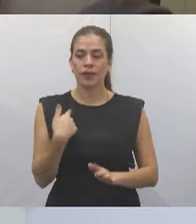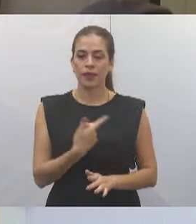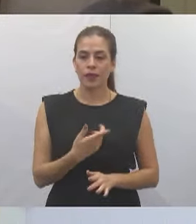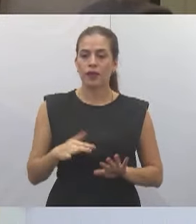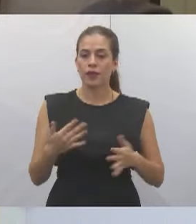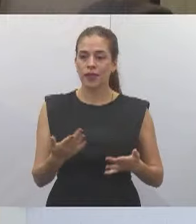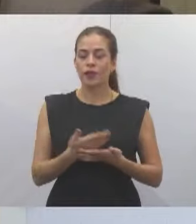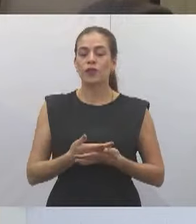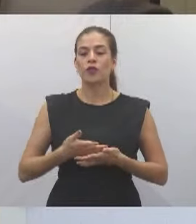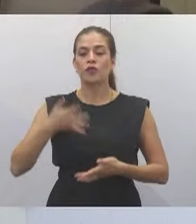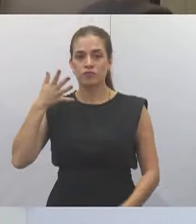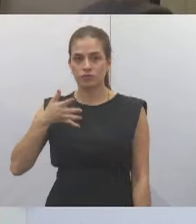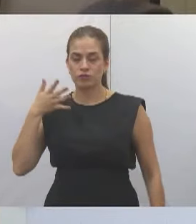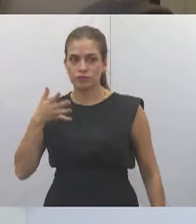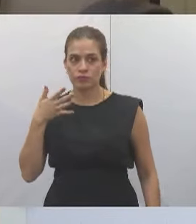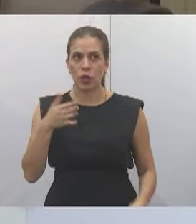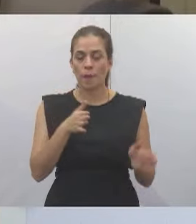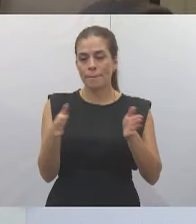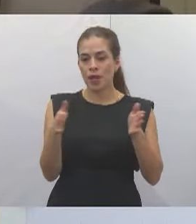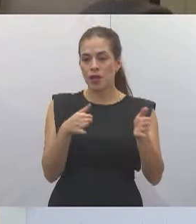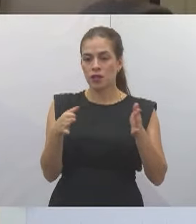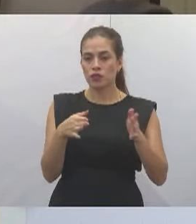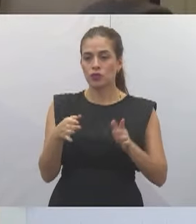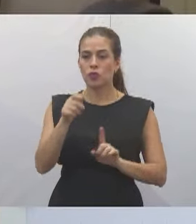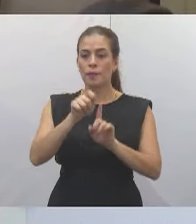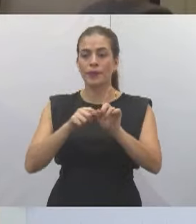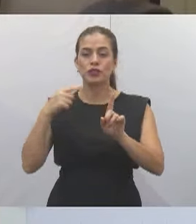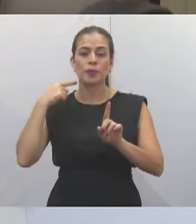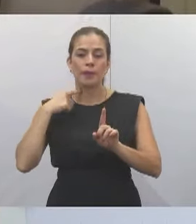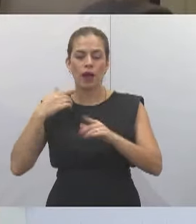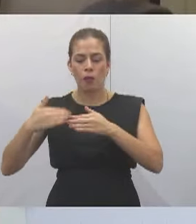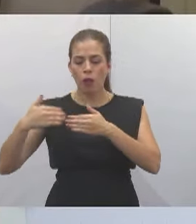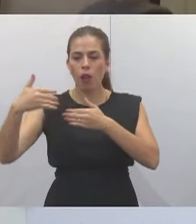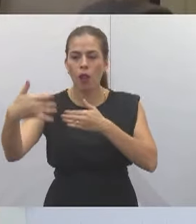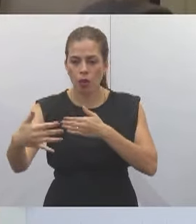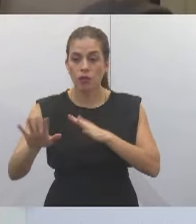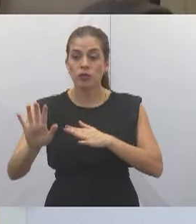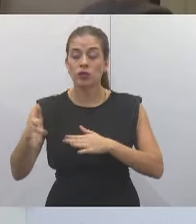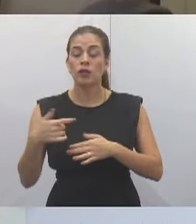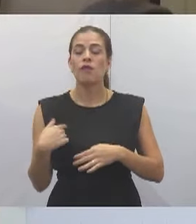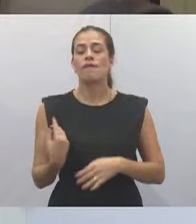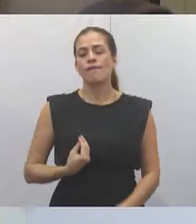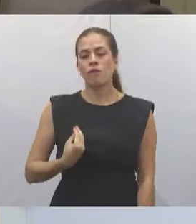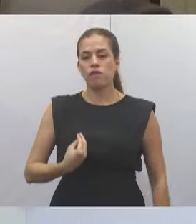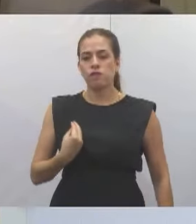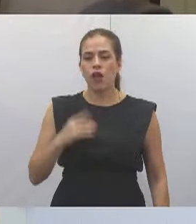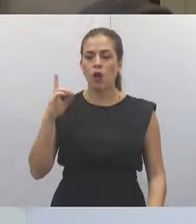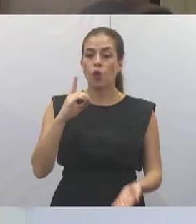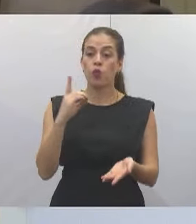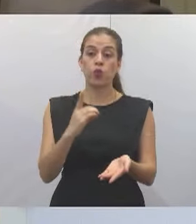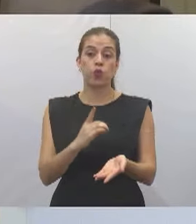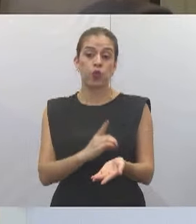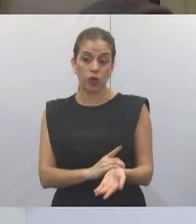esse período, né, que foi de maio para frente, a gente ainda estava vivenciando a